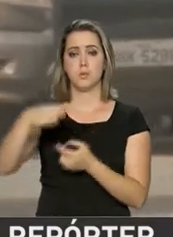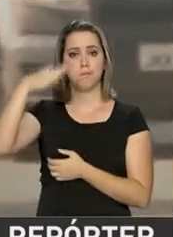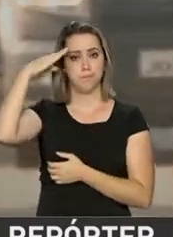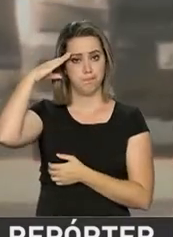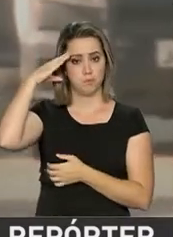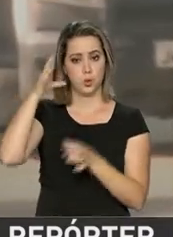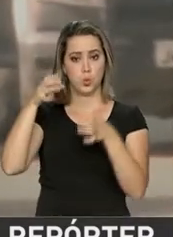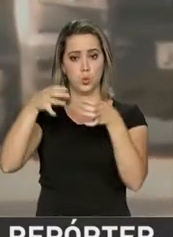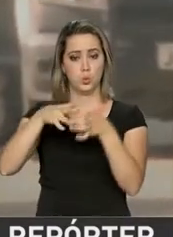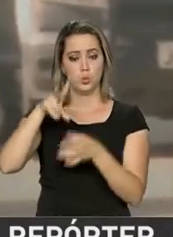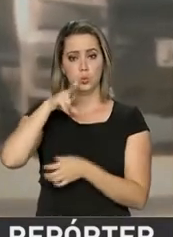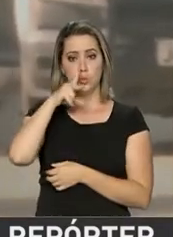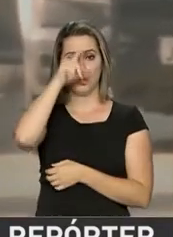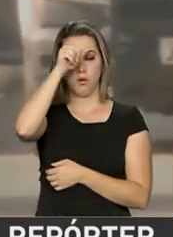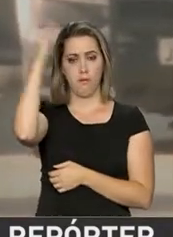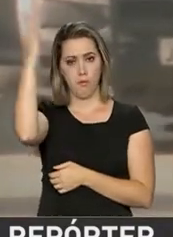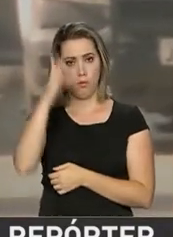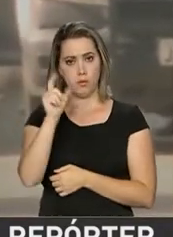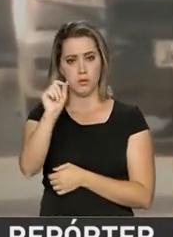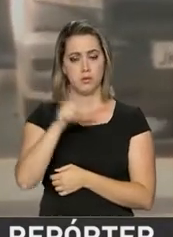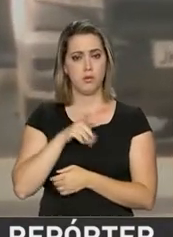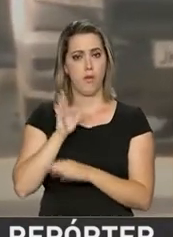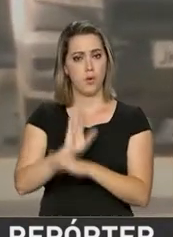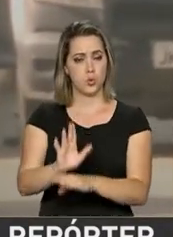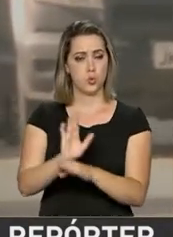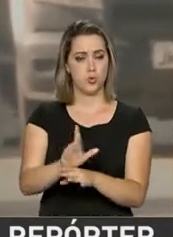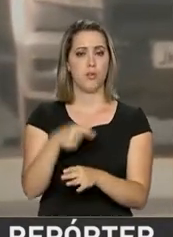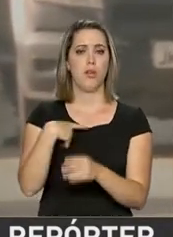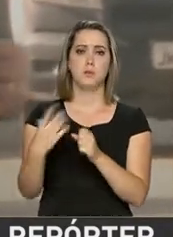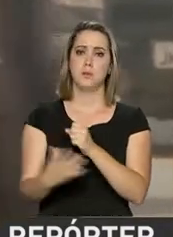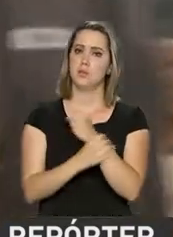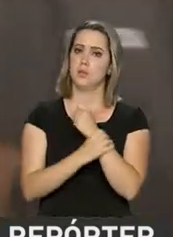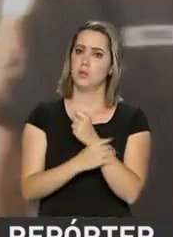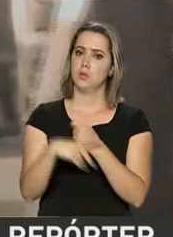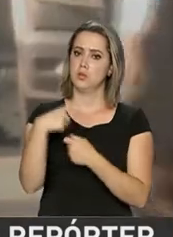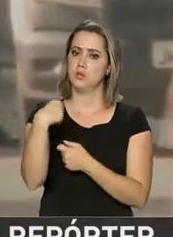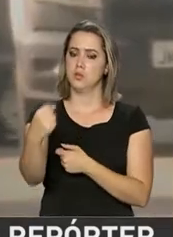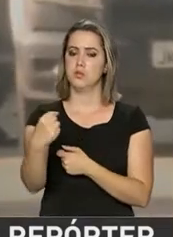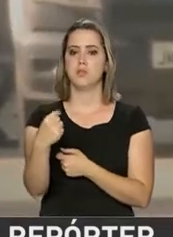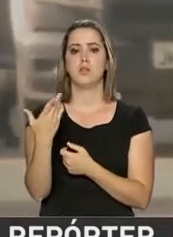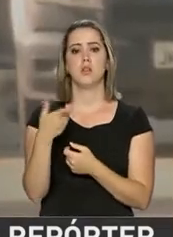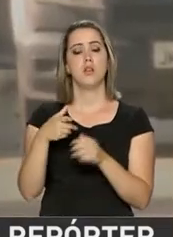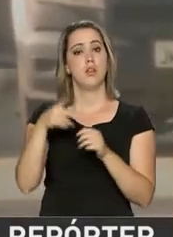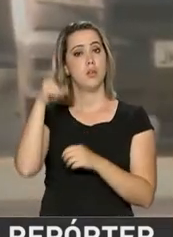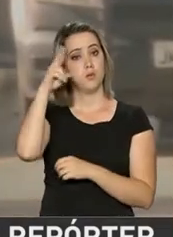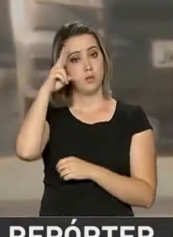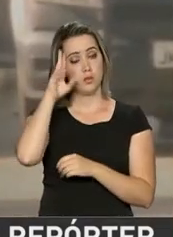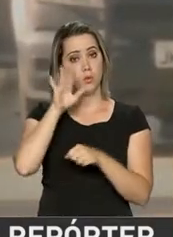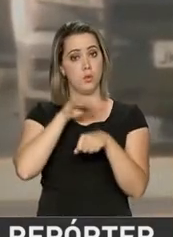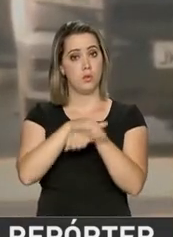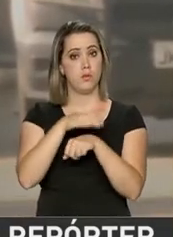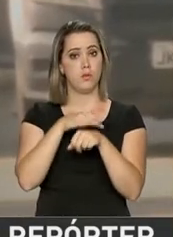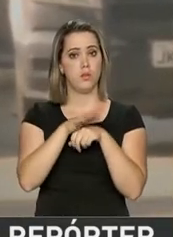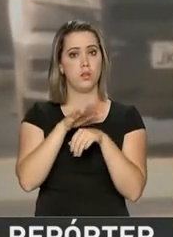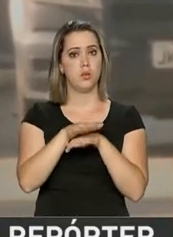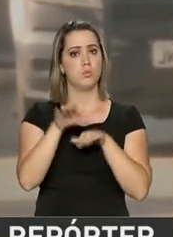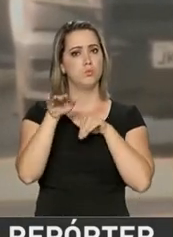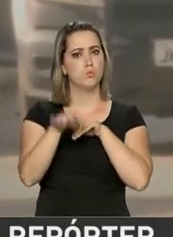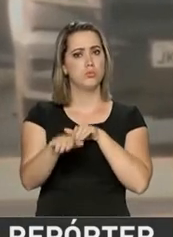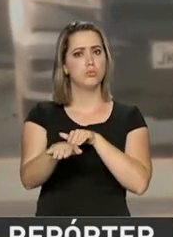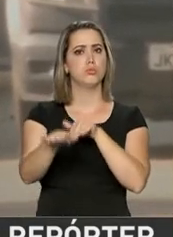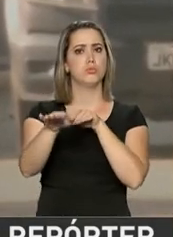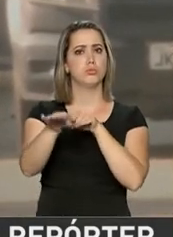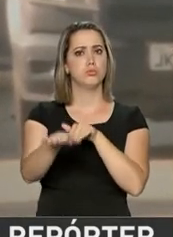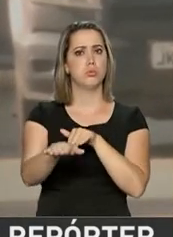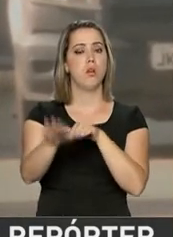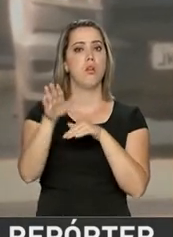que vão reforçar a segurança no estado. Eles saíram de Brasília na noite desta segunda-feira em um grande comboio e vão se juntar